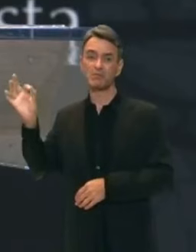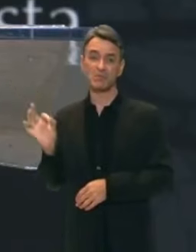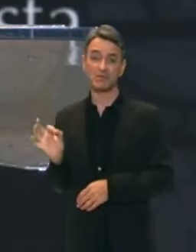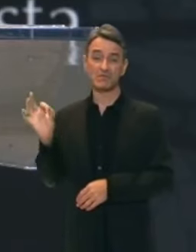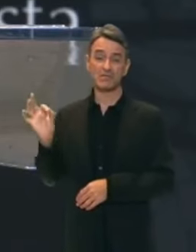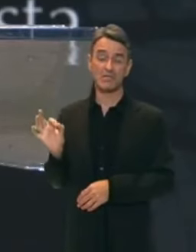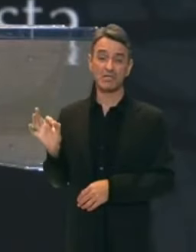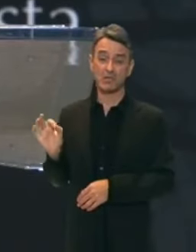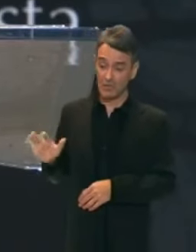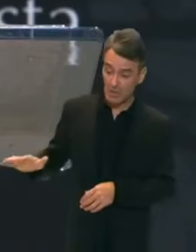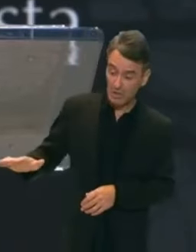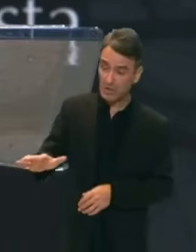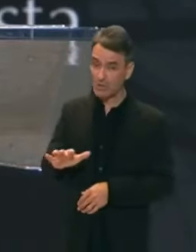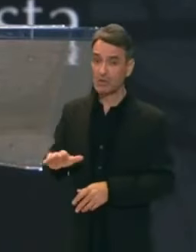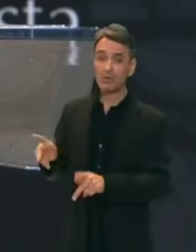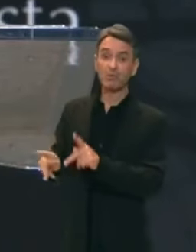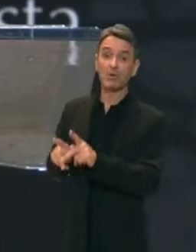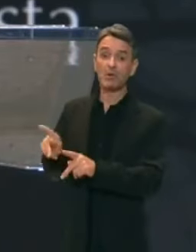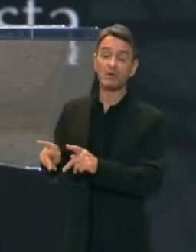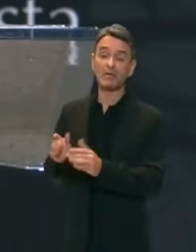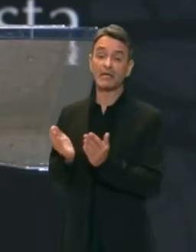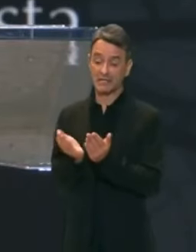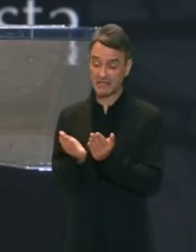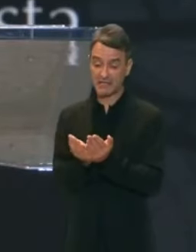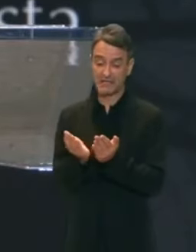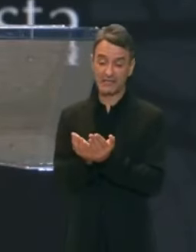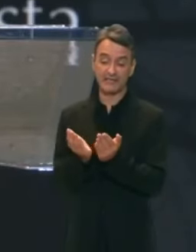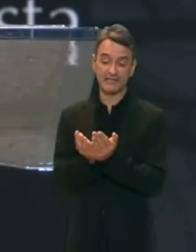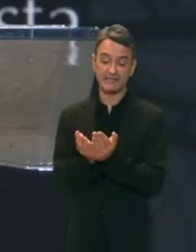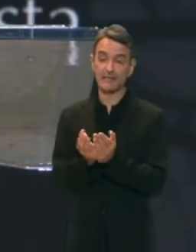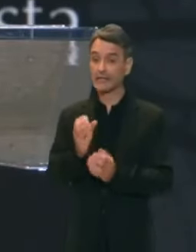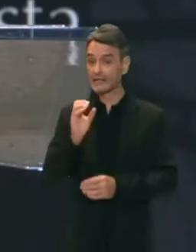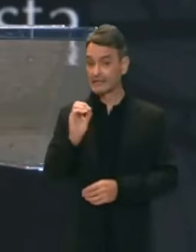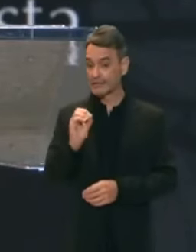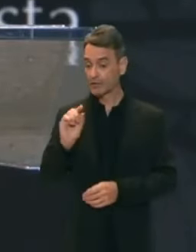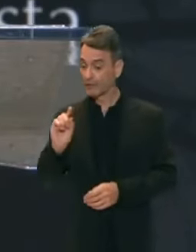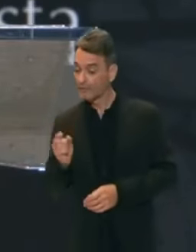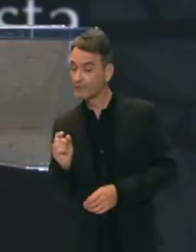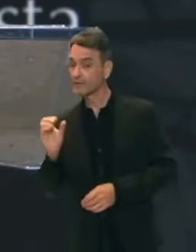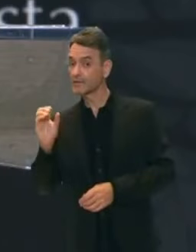0,04% da população se diz cristã.